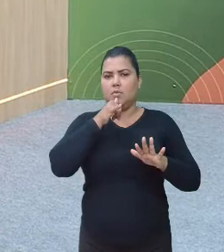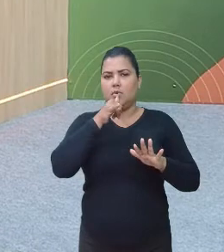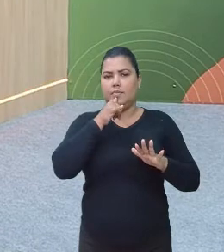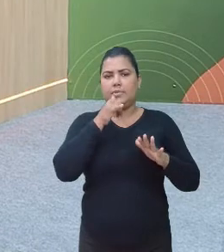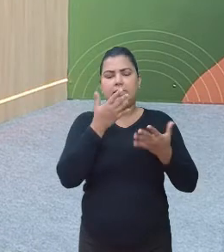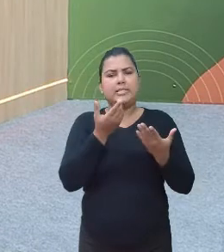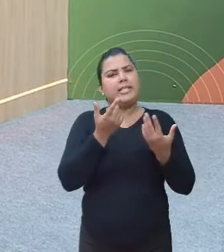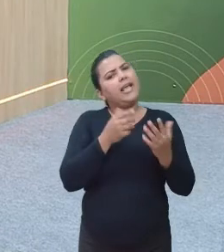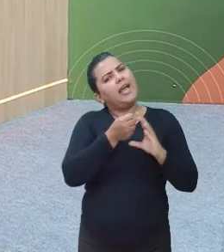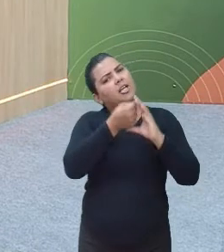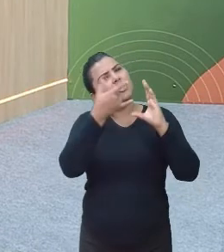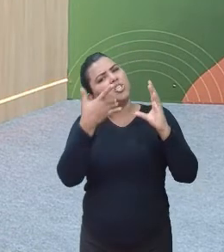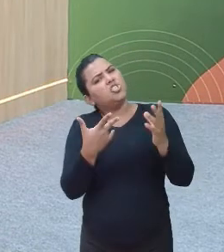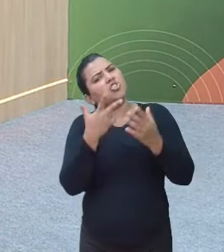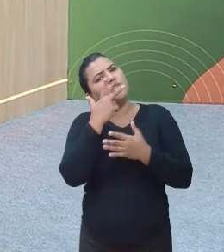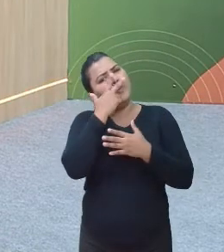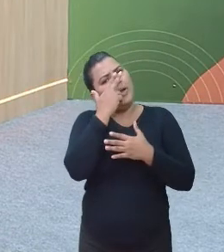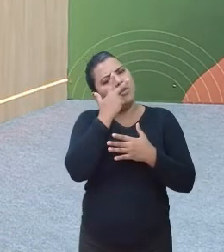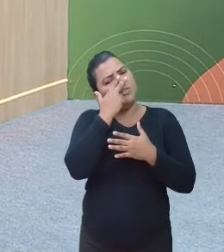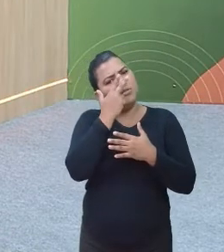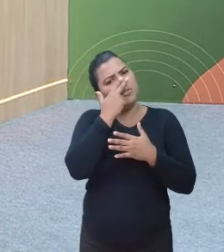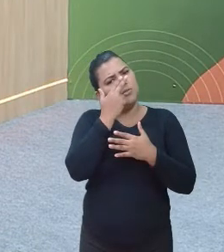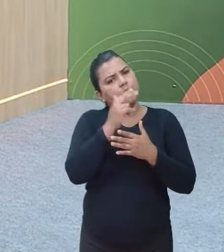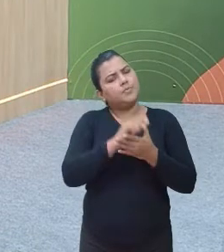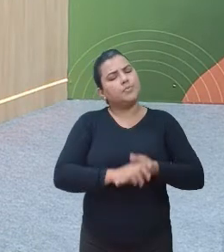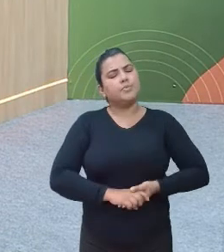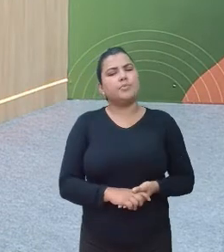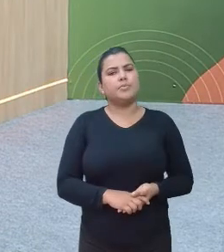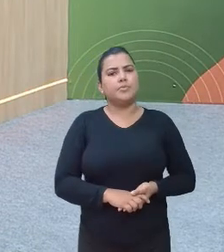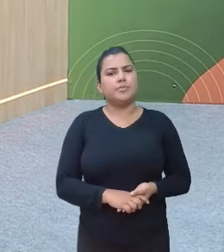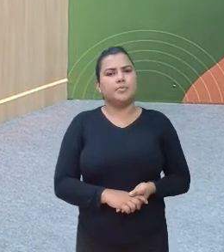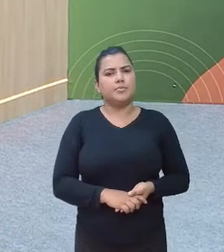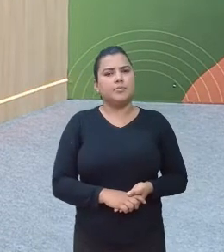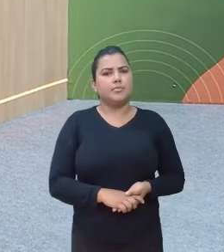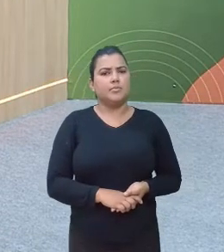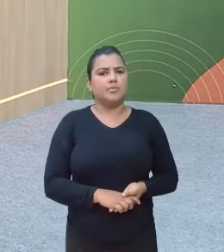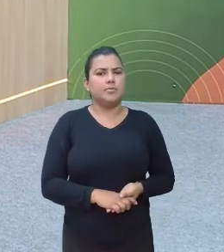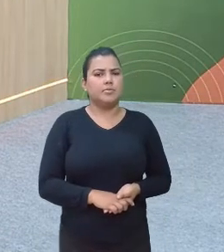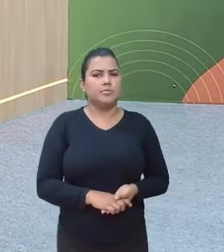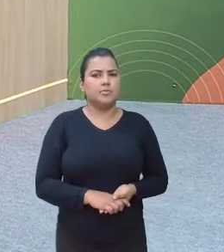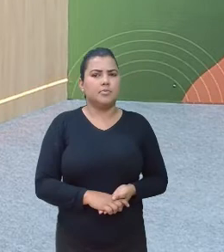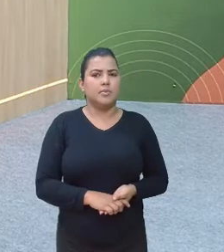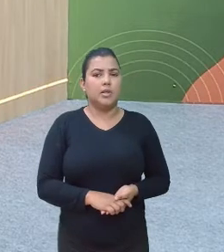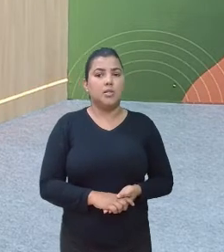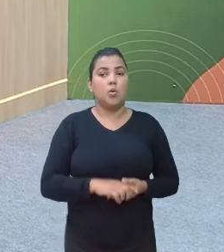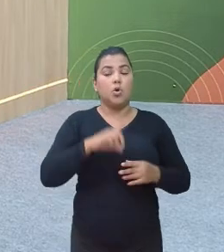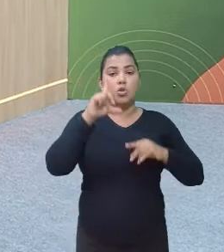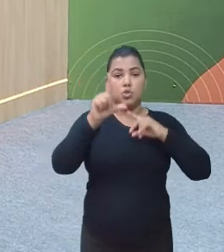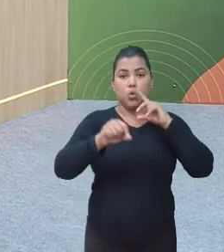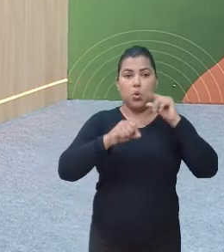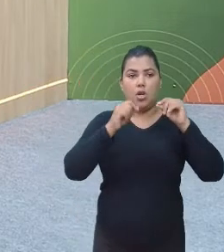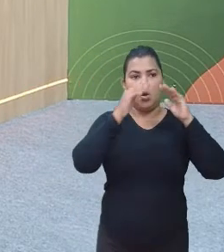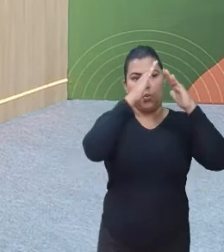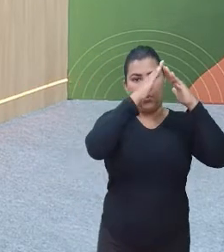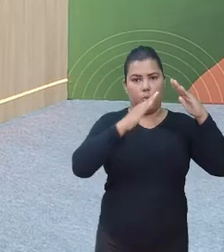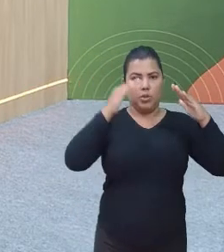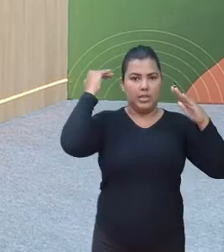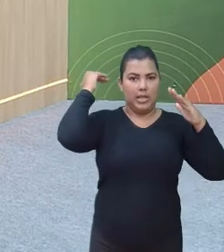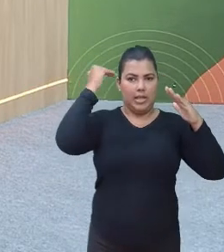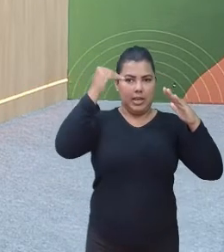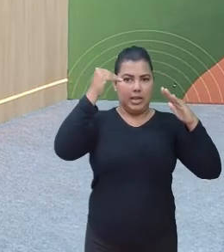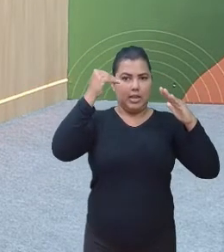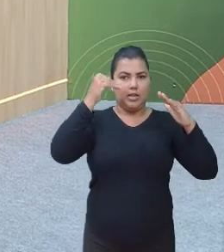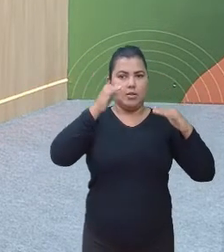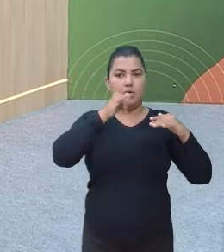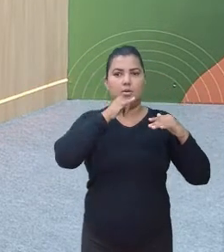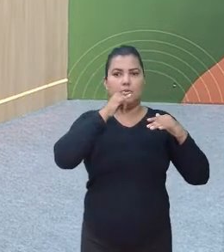eles guardam características, no caso aqui que eu quero destacar. Eu escolhi o telhado porque, como a gente não vai se preocupar com a dimensão, a